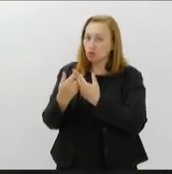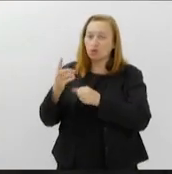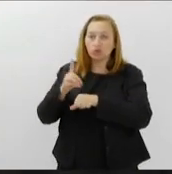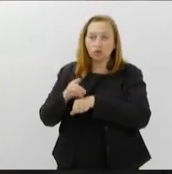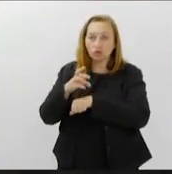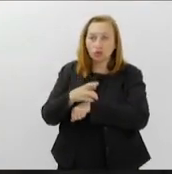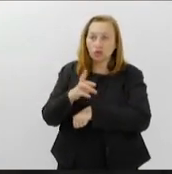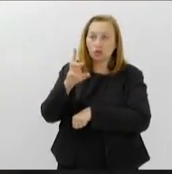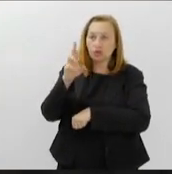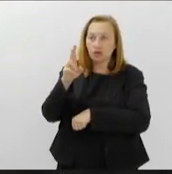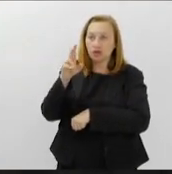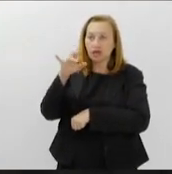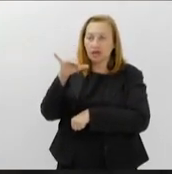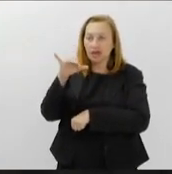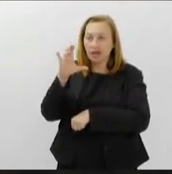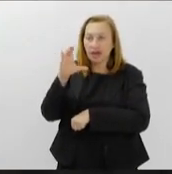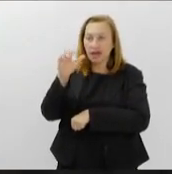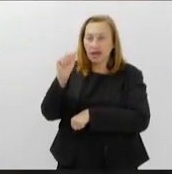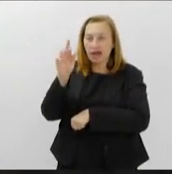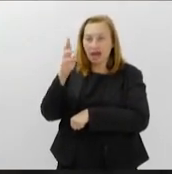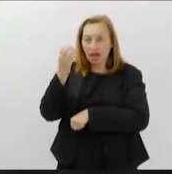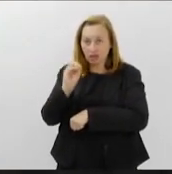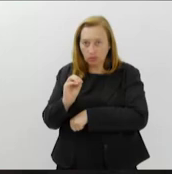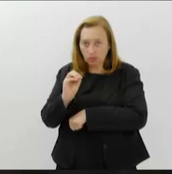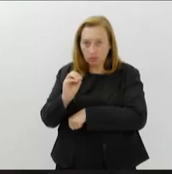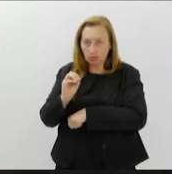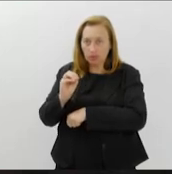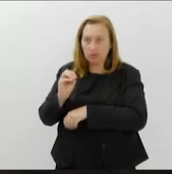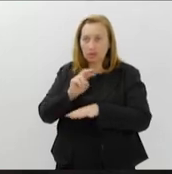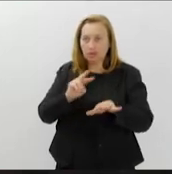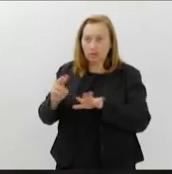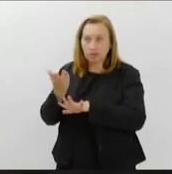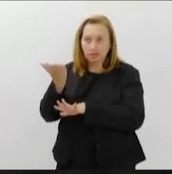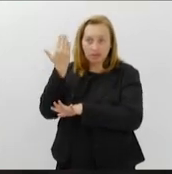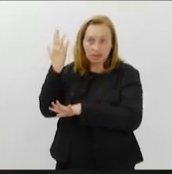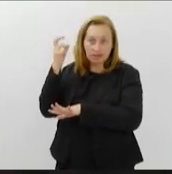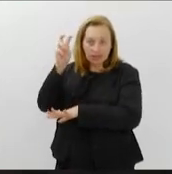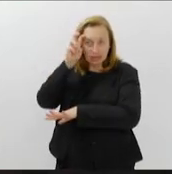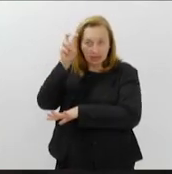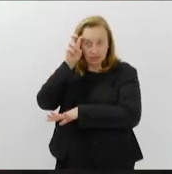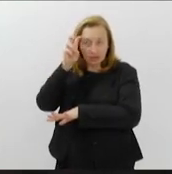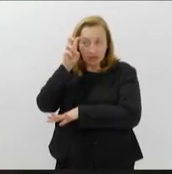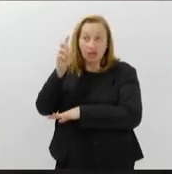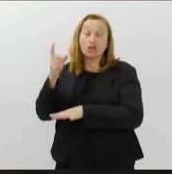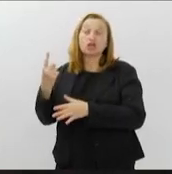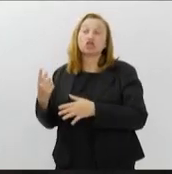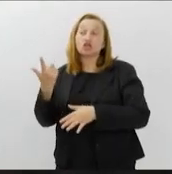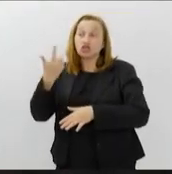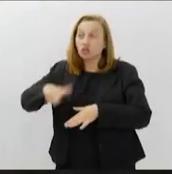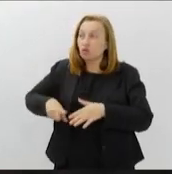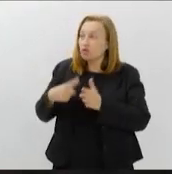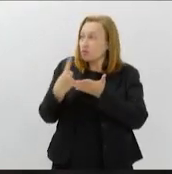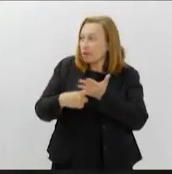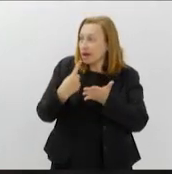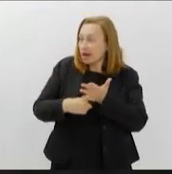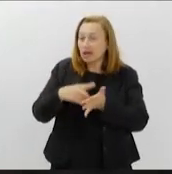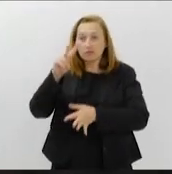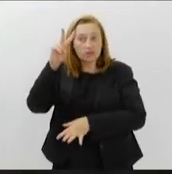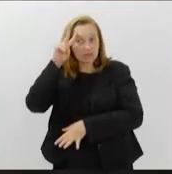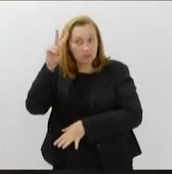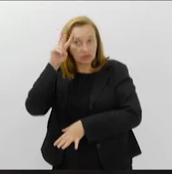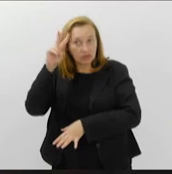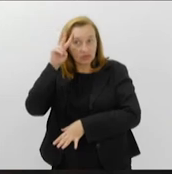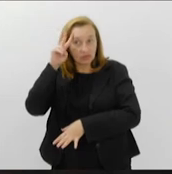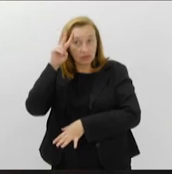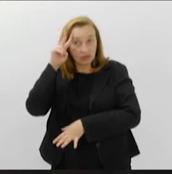quinta-feira passada. Está novamente marcado para segunda-feira, onde a gente vai comparecer com